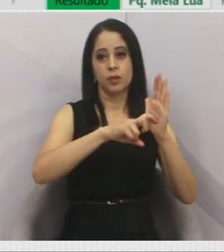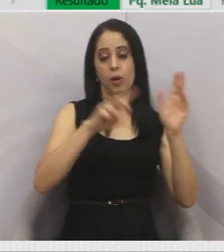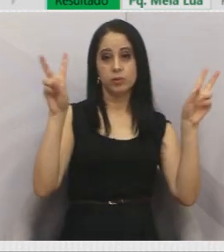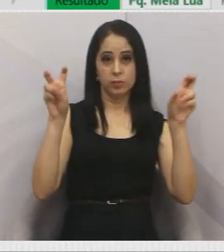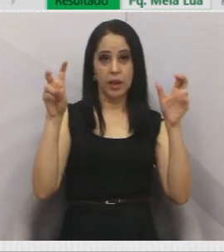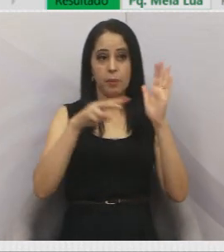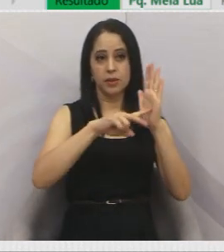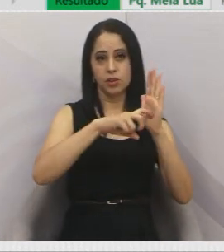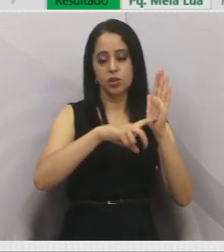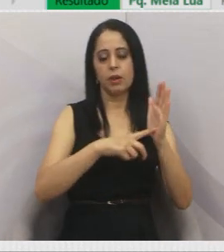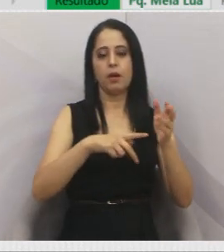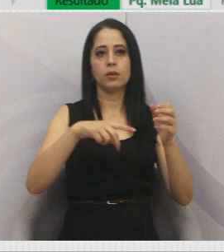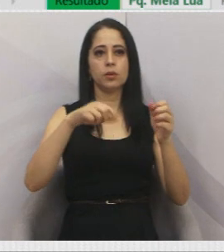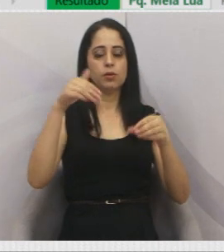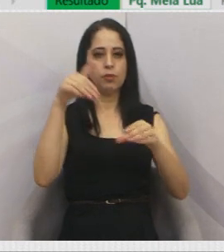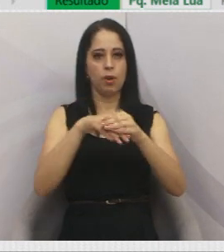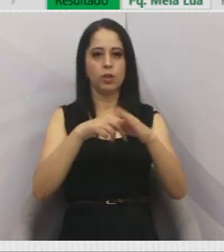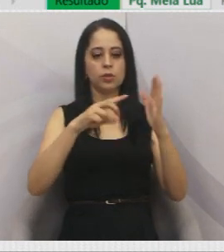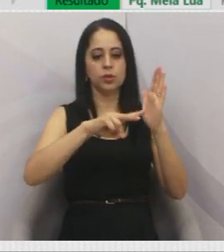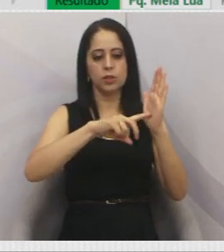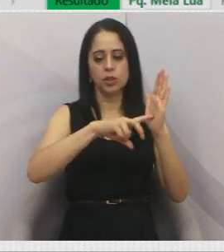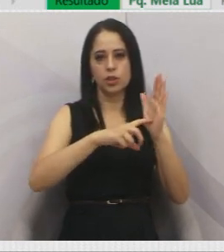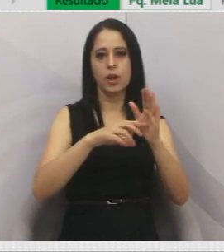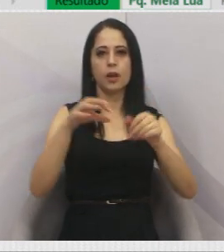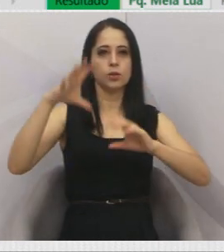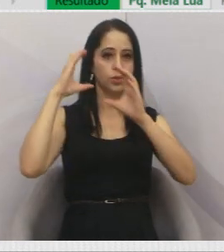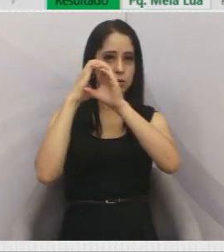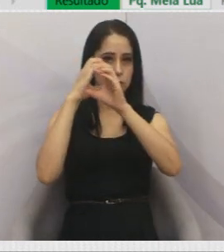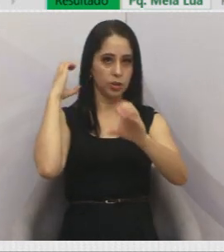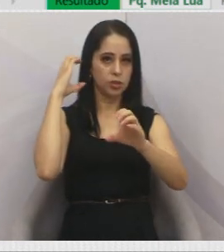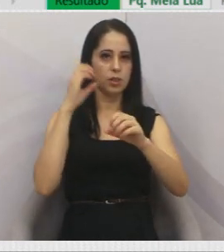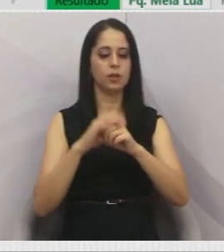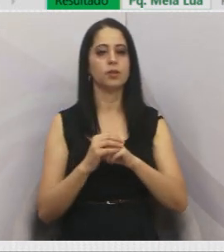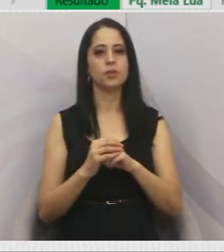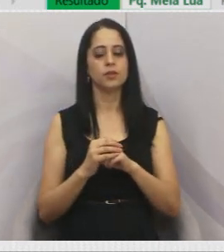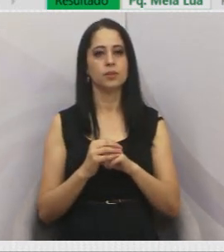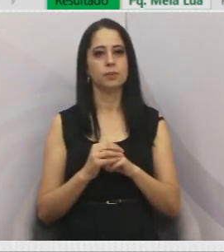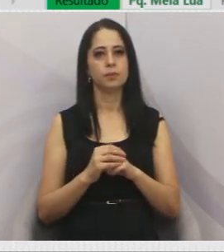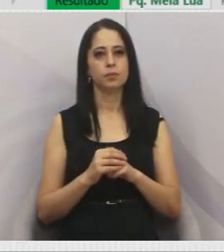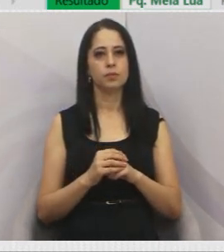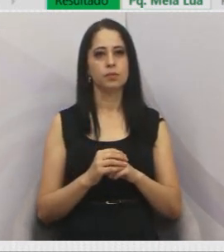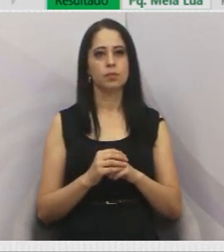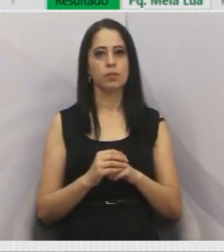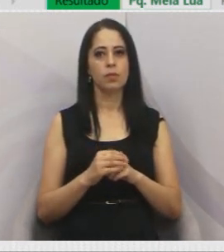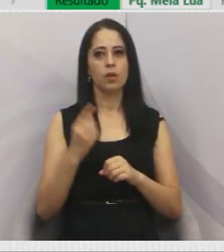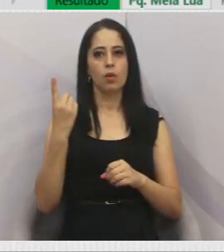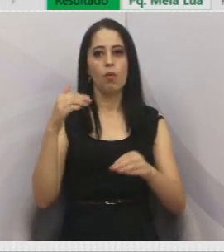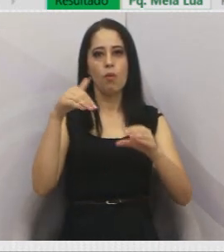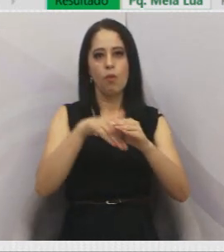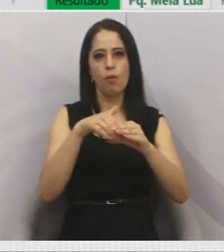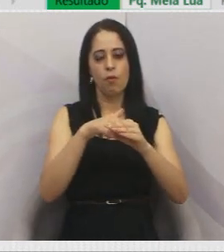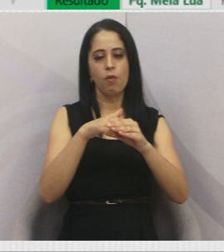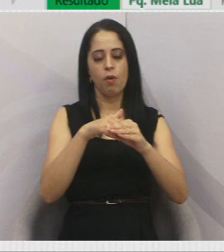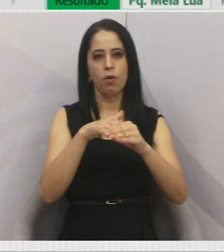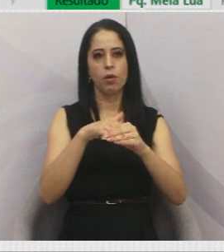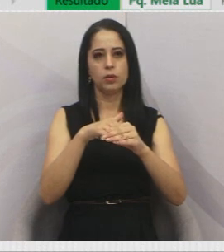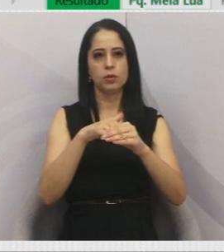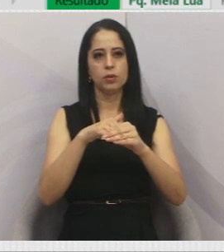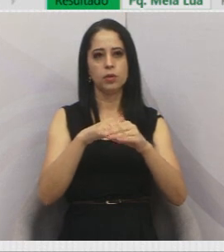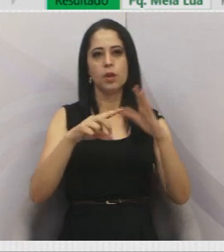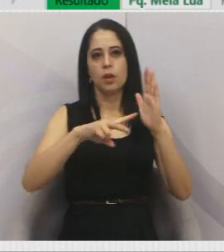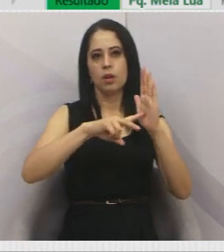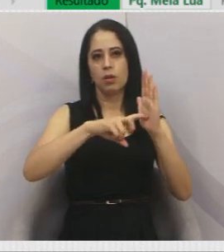dos engenheiros. Segmento empresas e ou entidades profissionais. Um voto Associação Comercial Industrial de Jacareí,